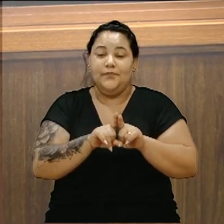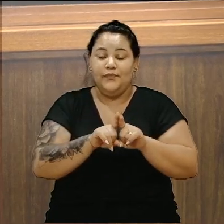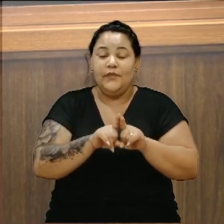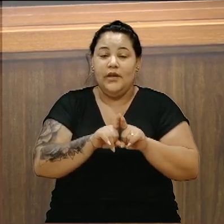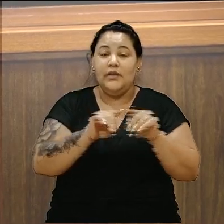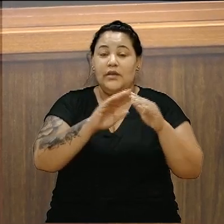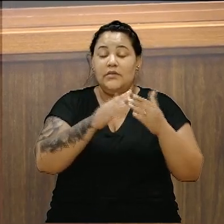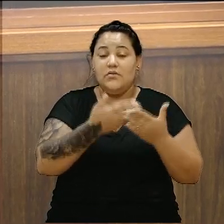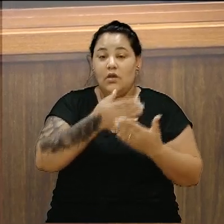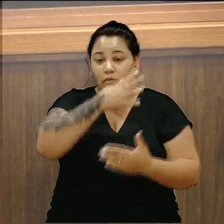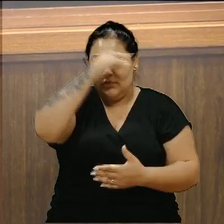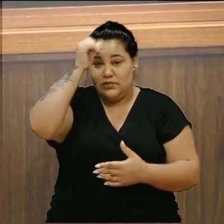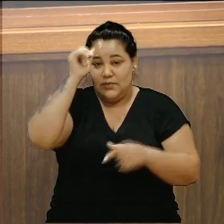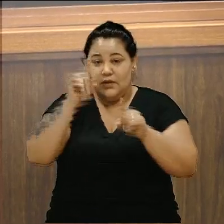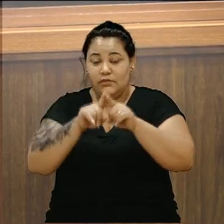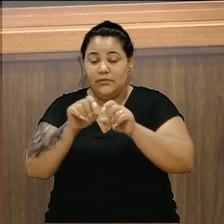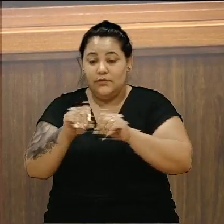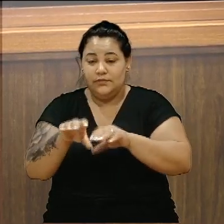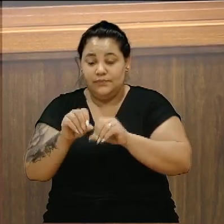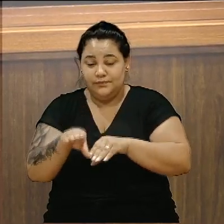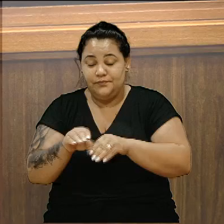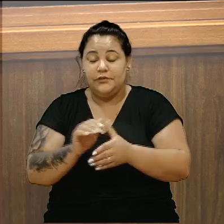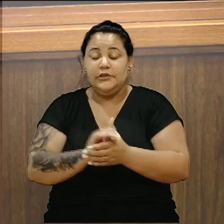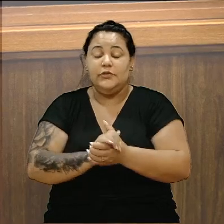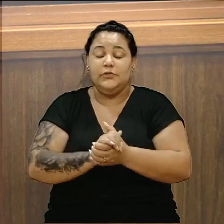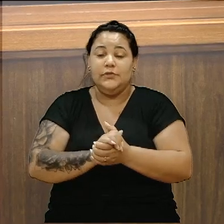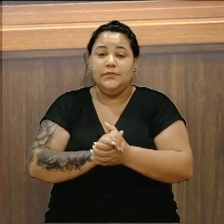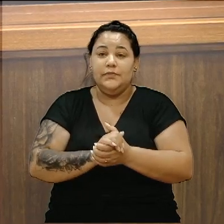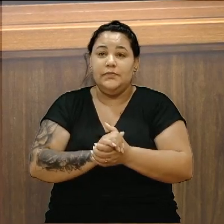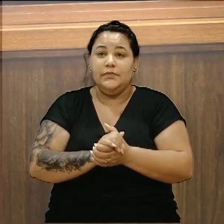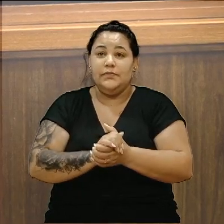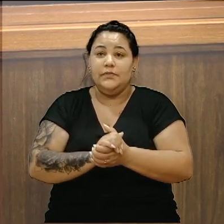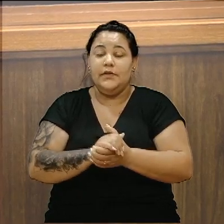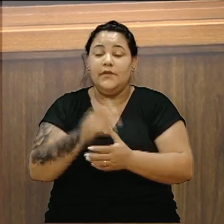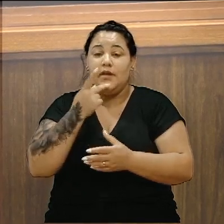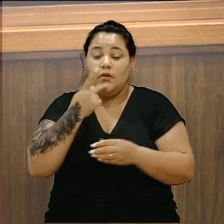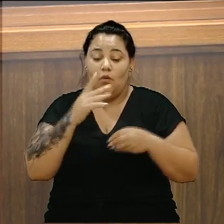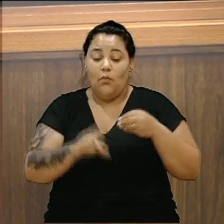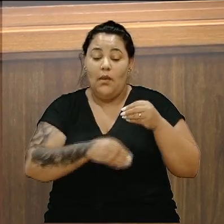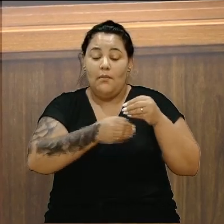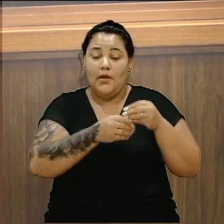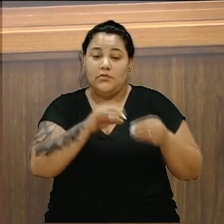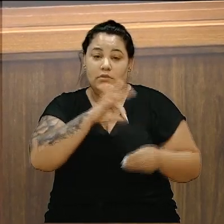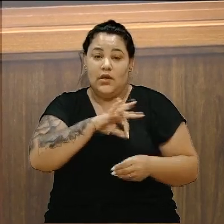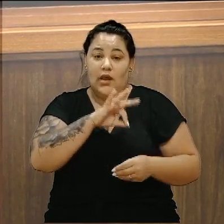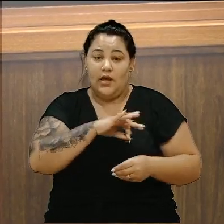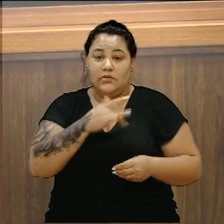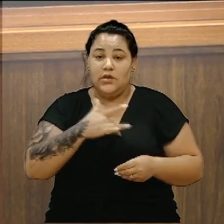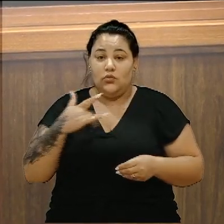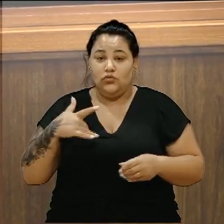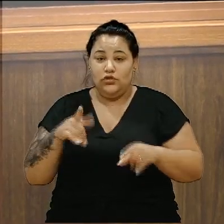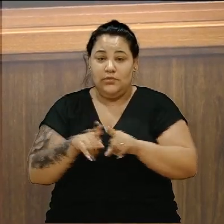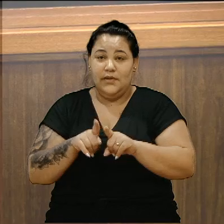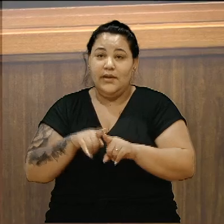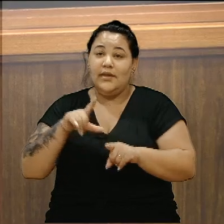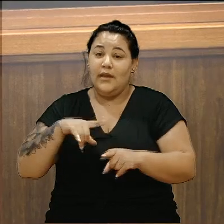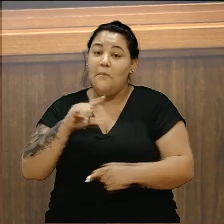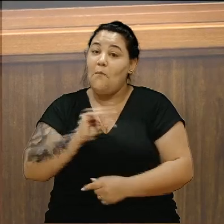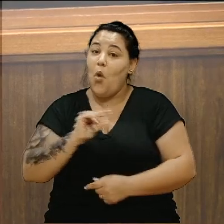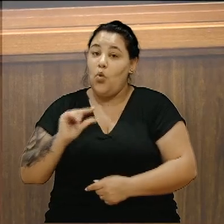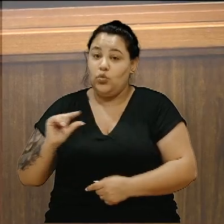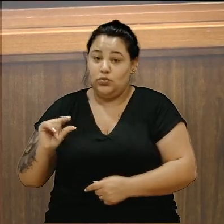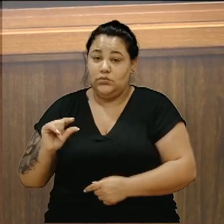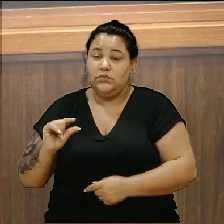escolas municipais de educação fundamental, da insalubridade, a gente entende que são poucos,